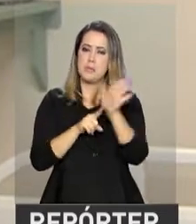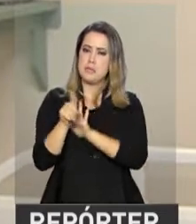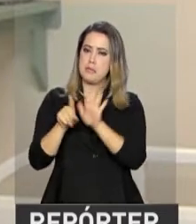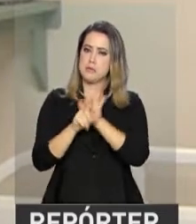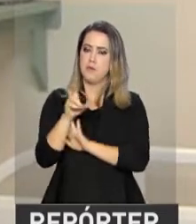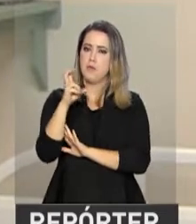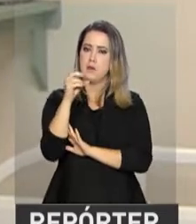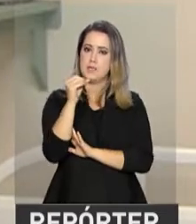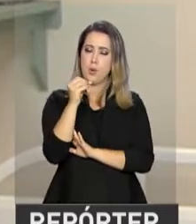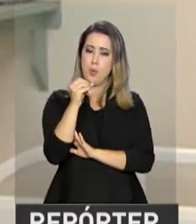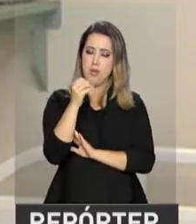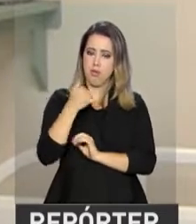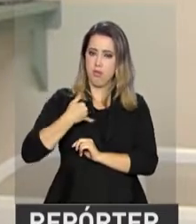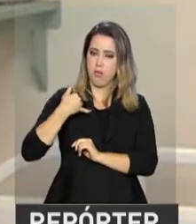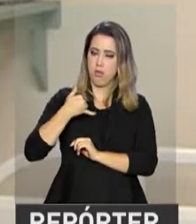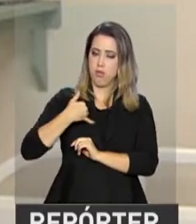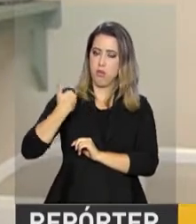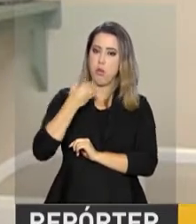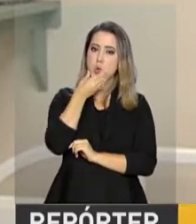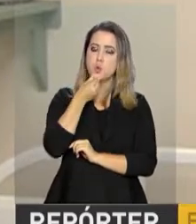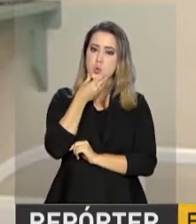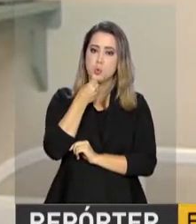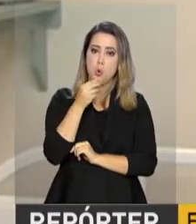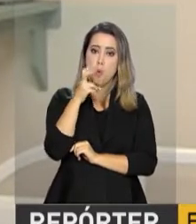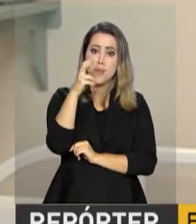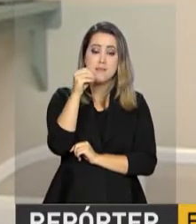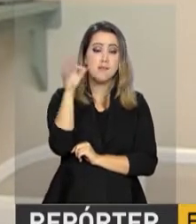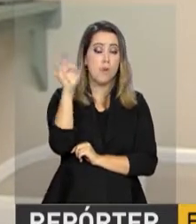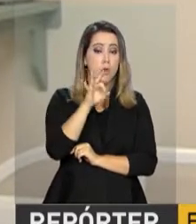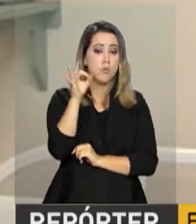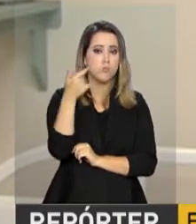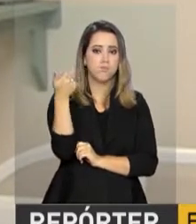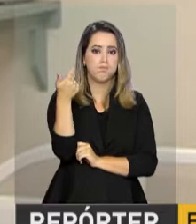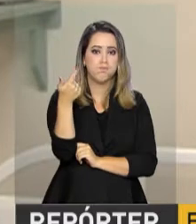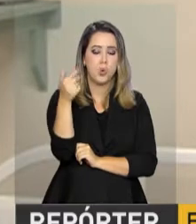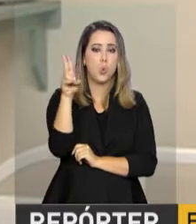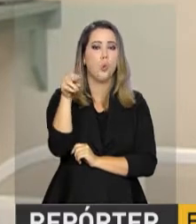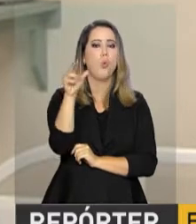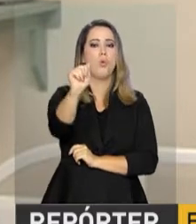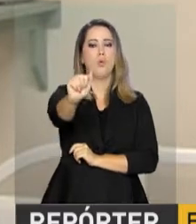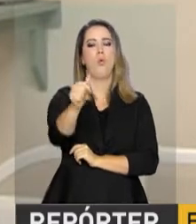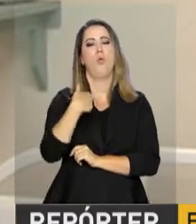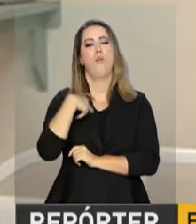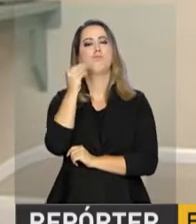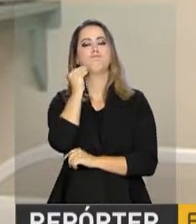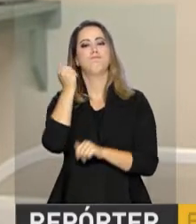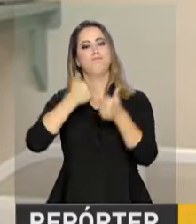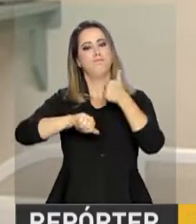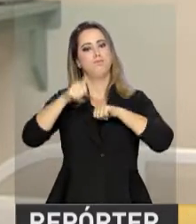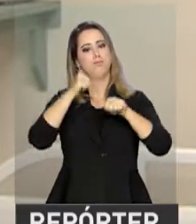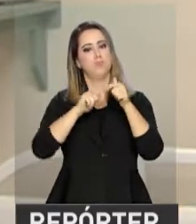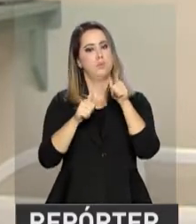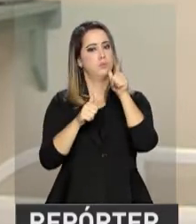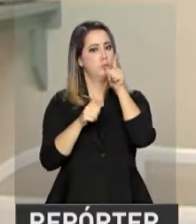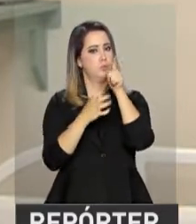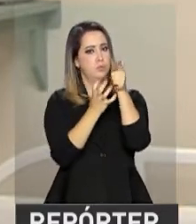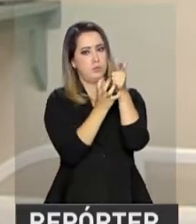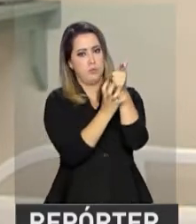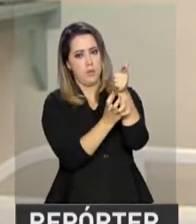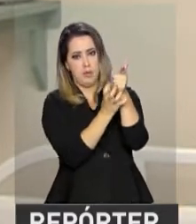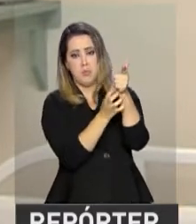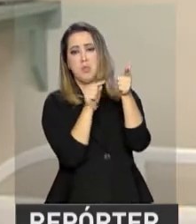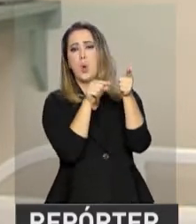principalmente na cidade do Rio de Janeiro, 50% deles não se submeteram a qualquer tipo de exame de próstata ou